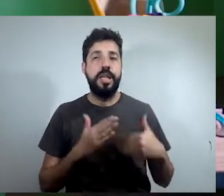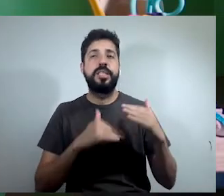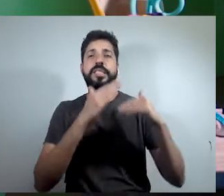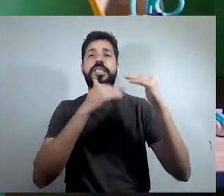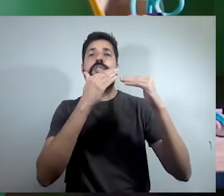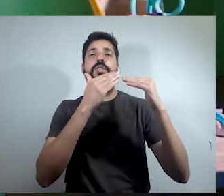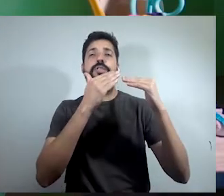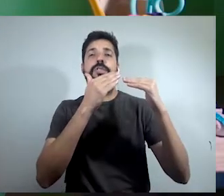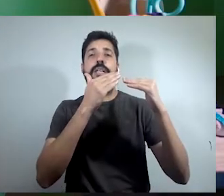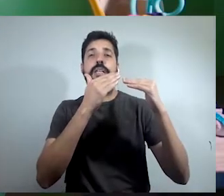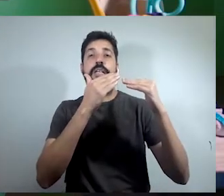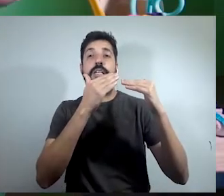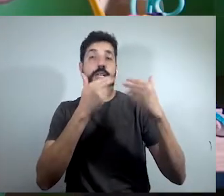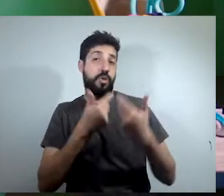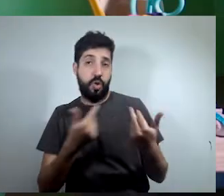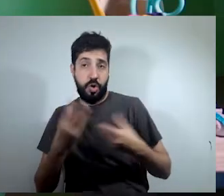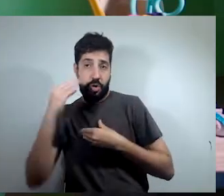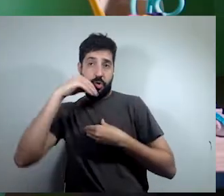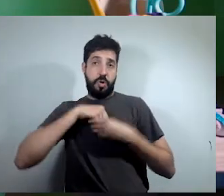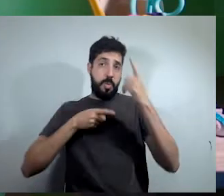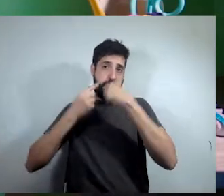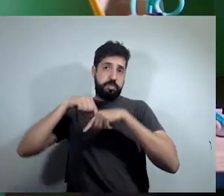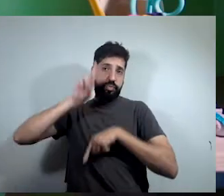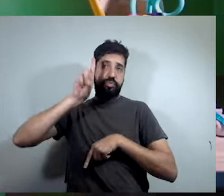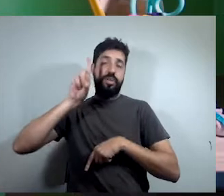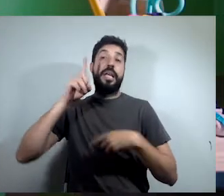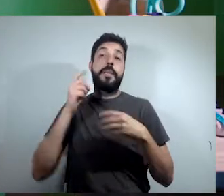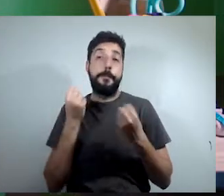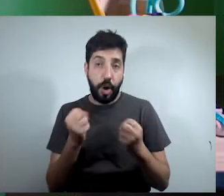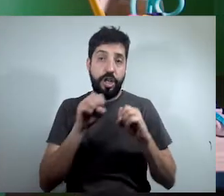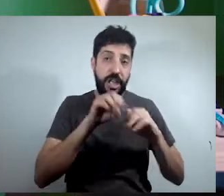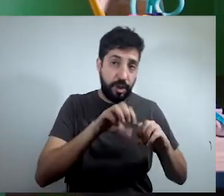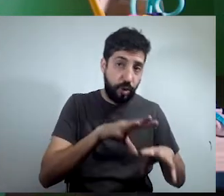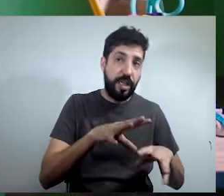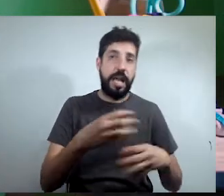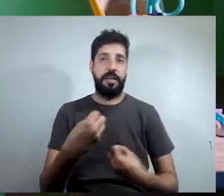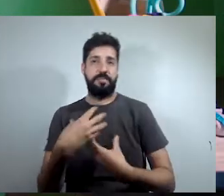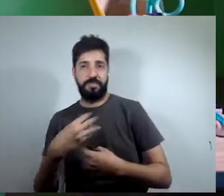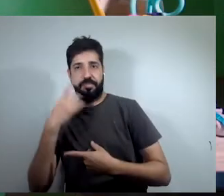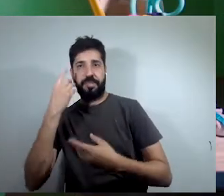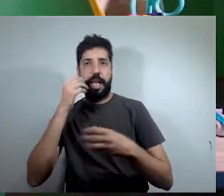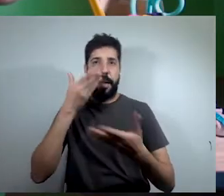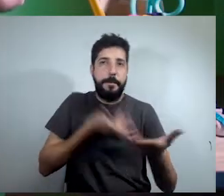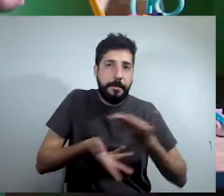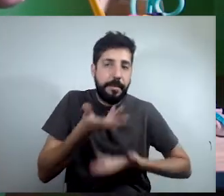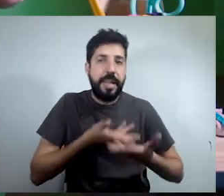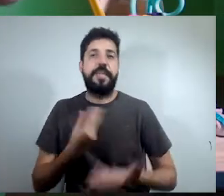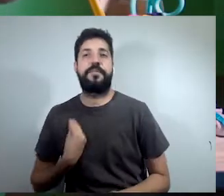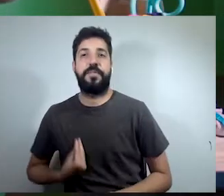desenvolver suas habilidades, possam educar, possam ensinar a aprender, possam viver,